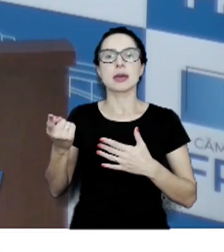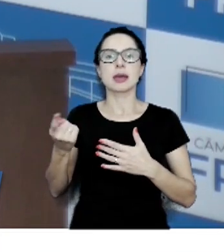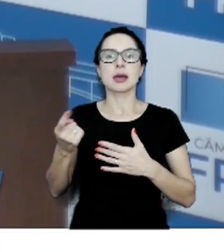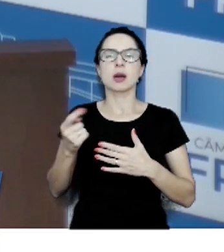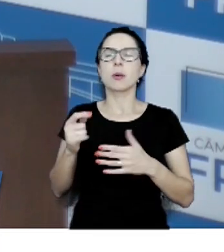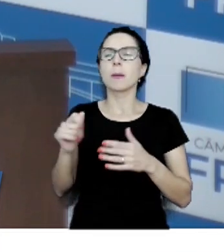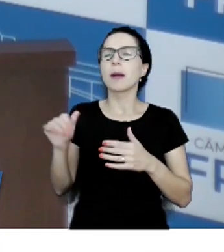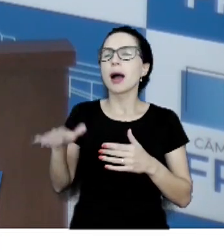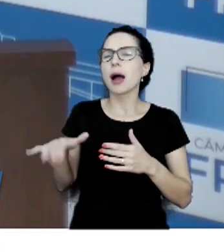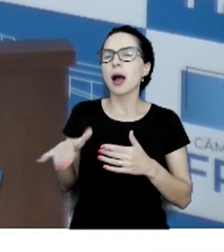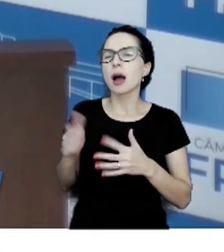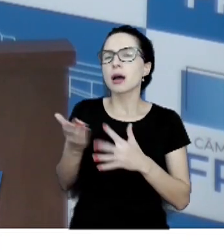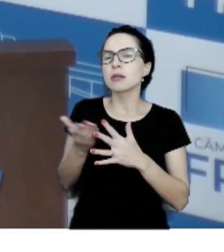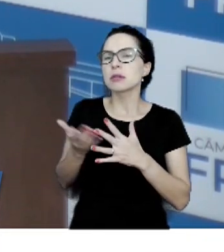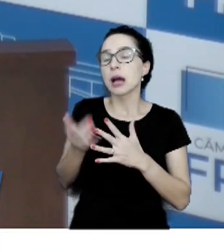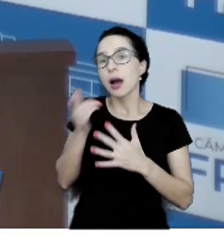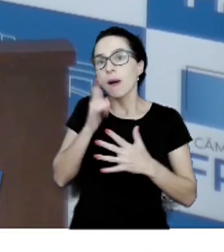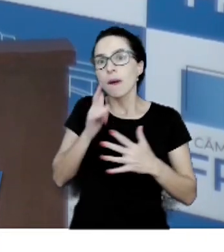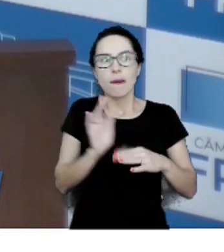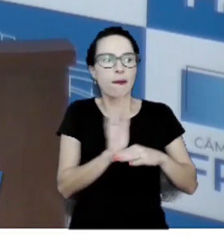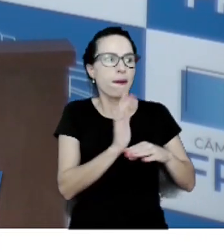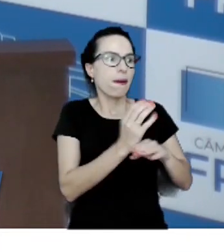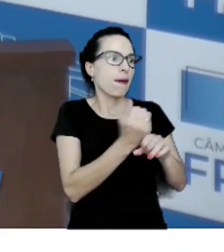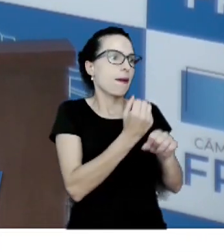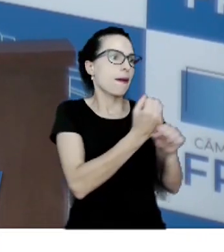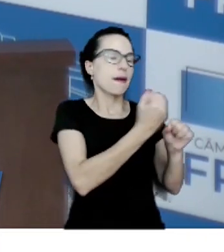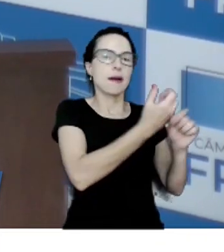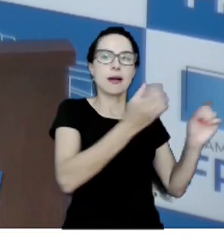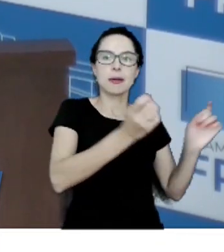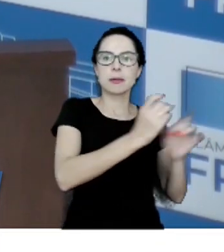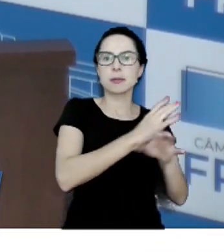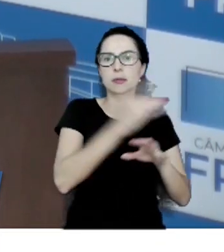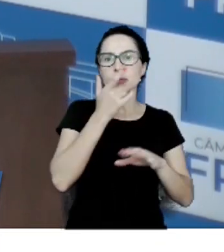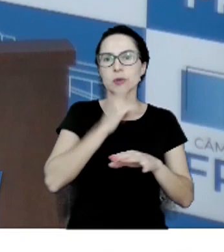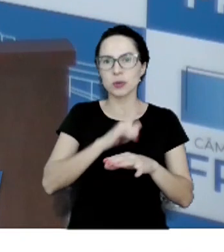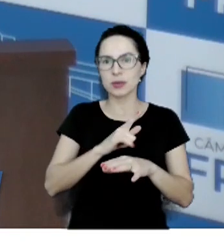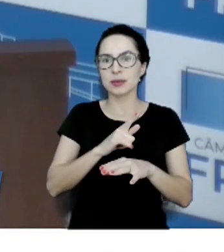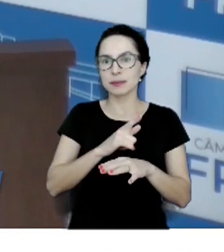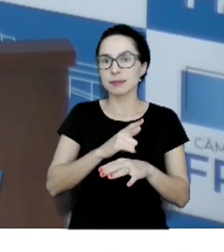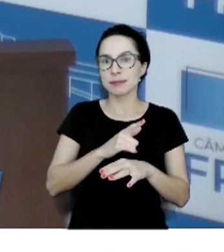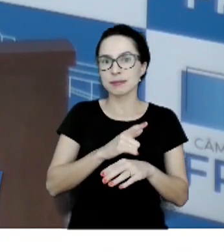barata para poder acabar, dar acabamento no seu imóvel.